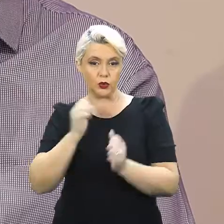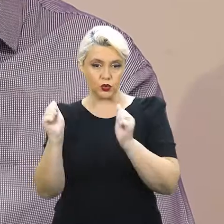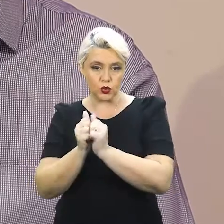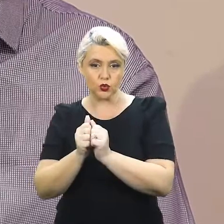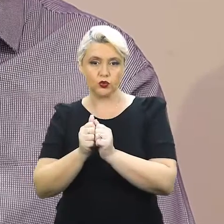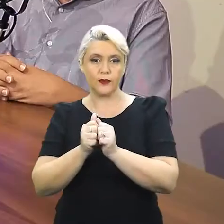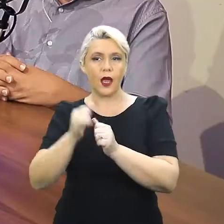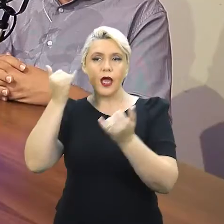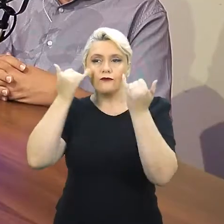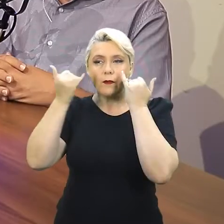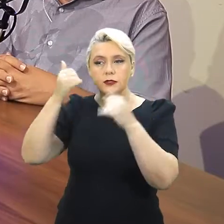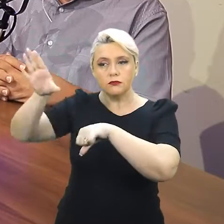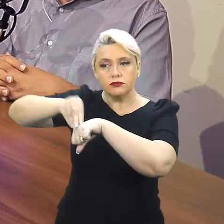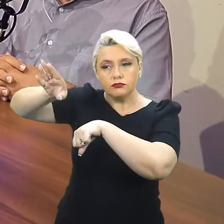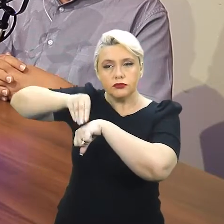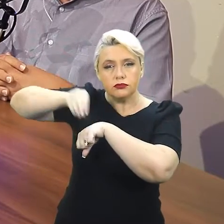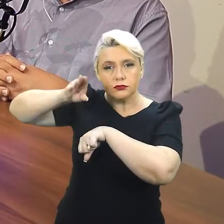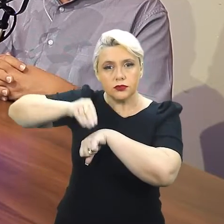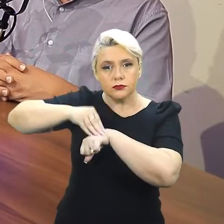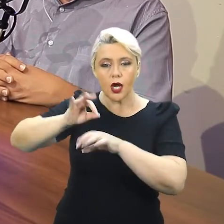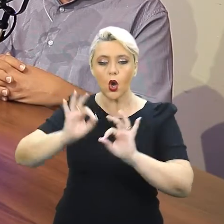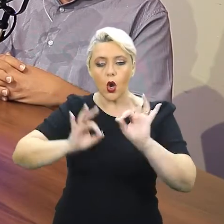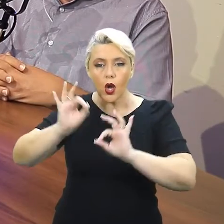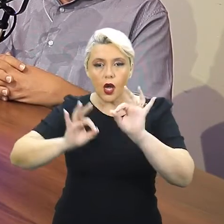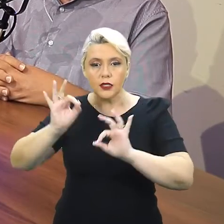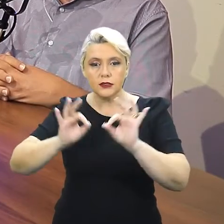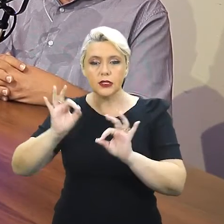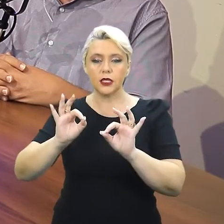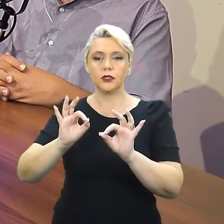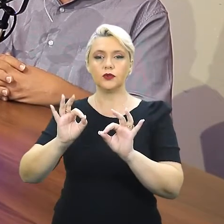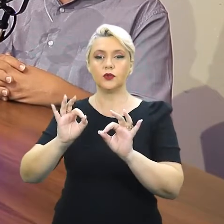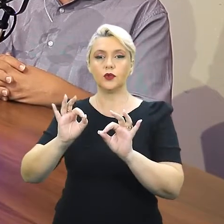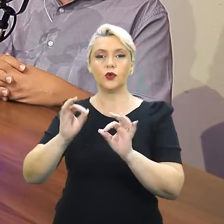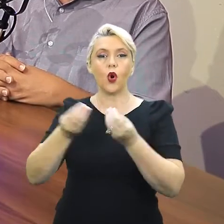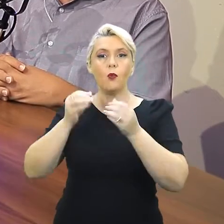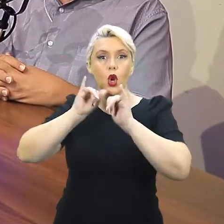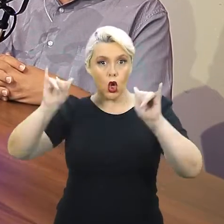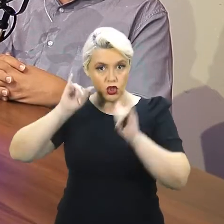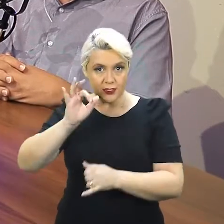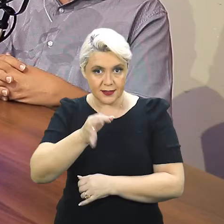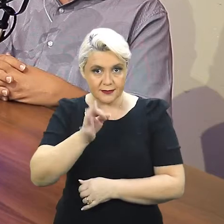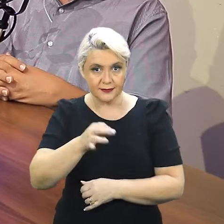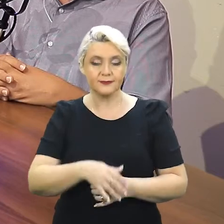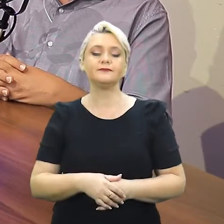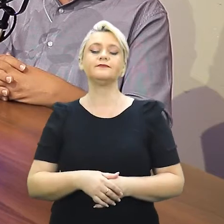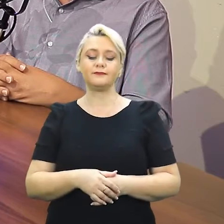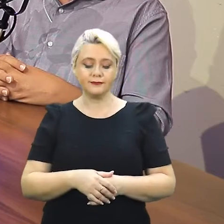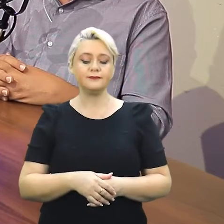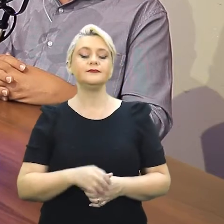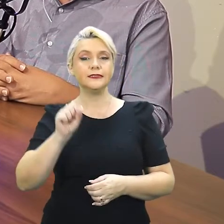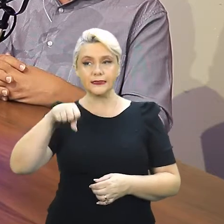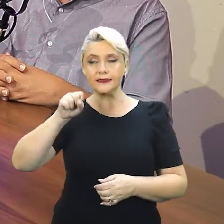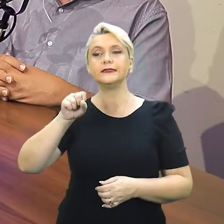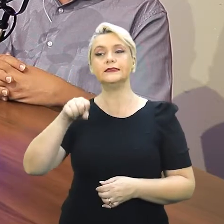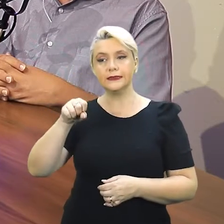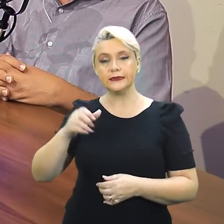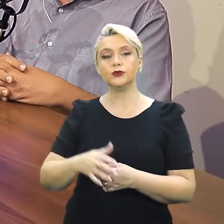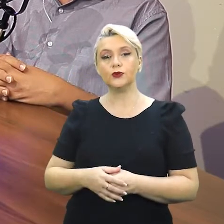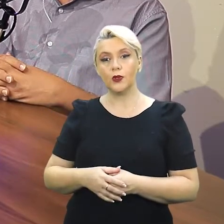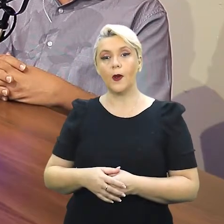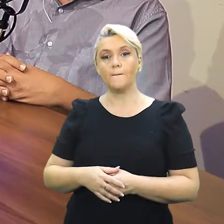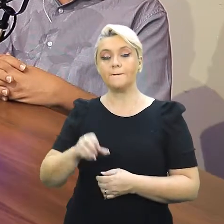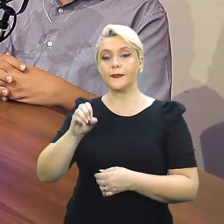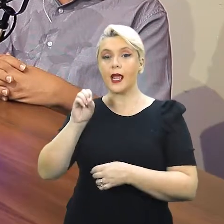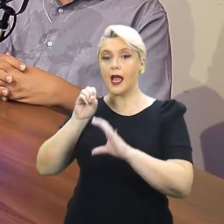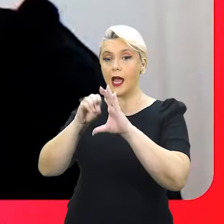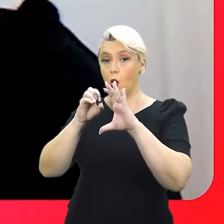ir coletando essas informações e organizando no formato da notícia. Sim, na Rádio Globo, o